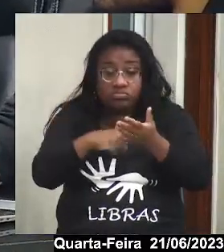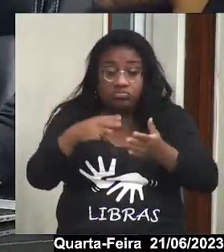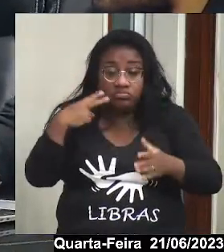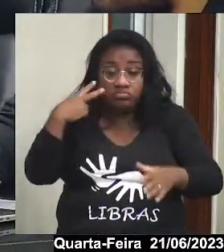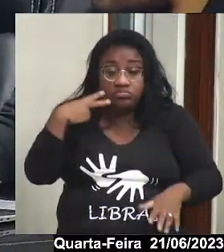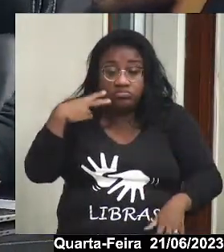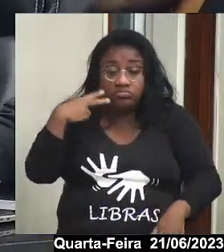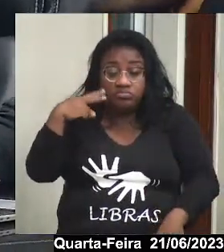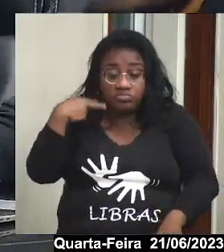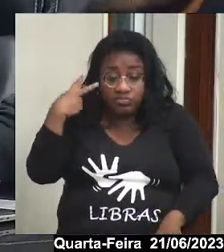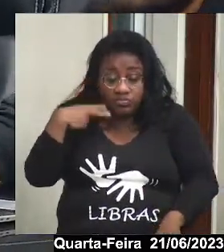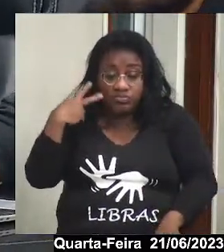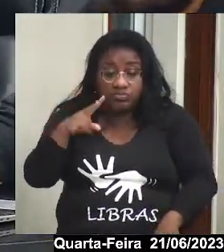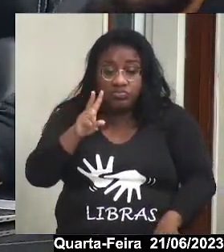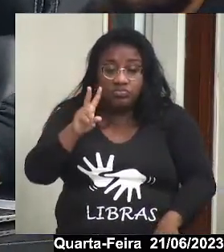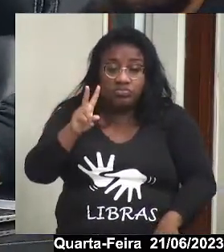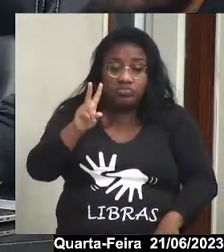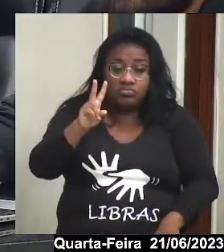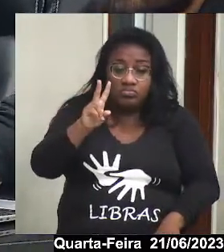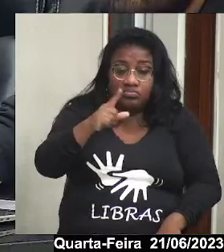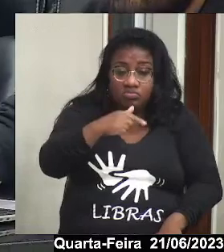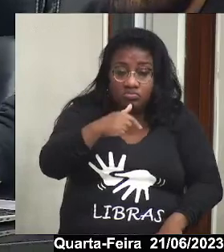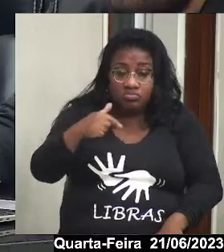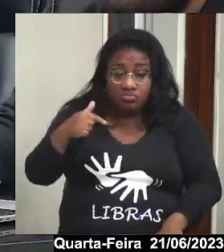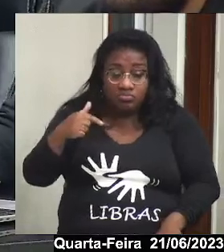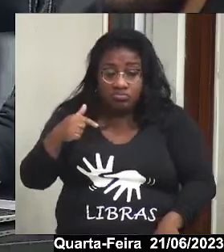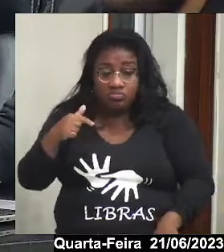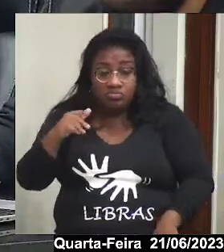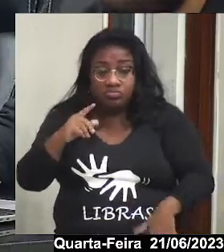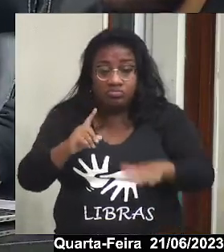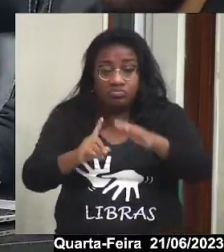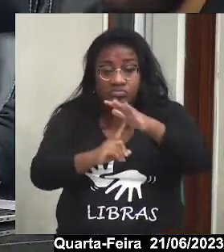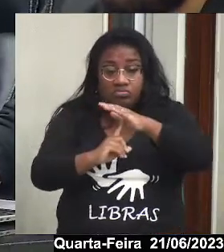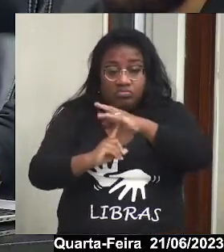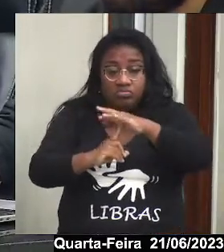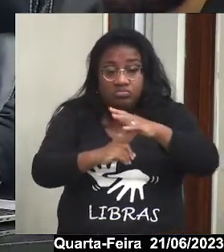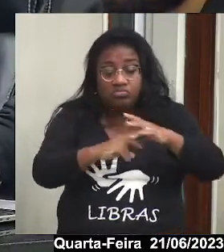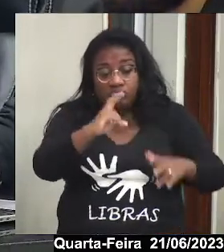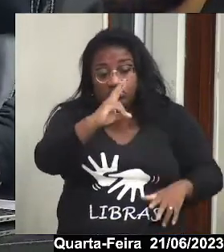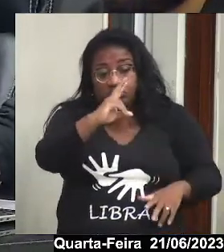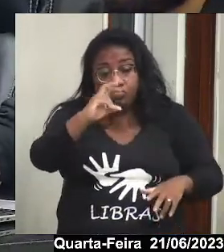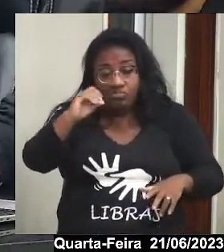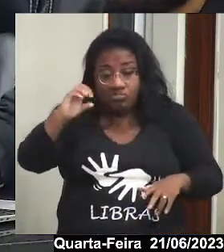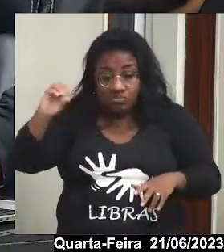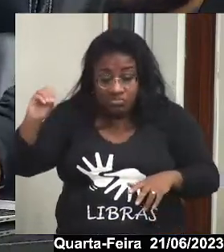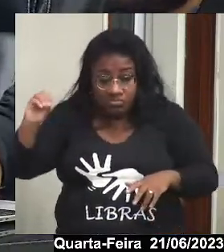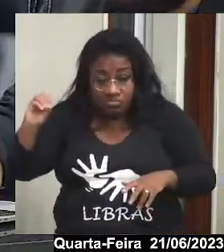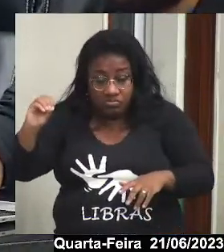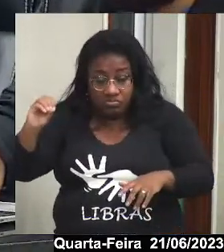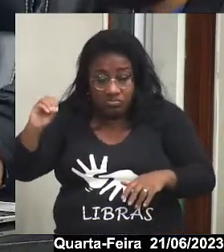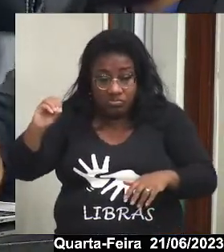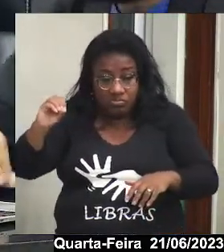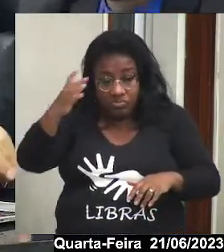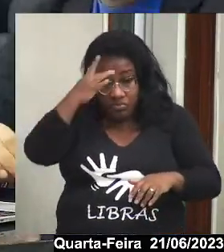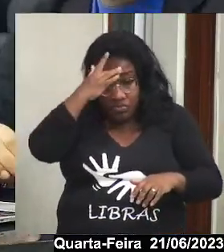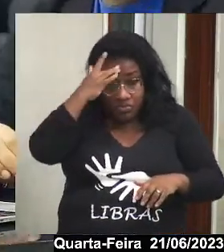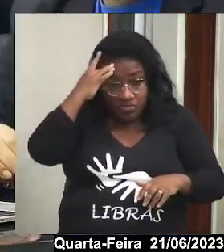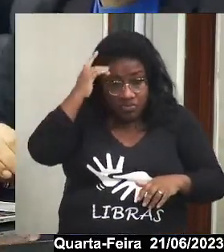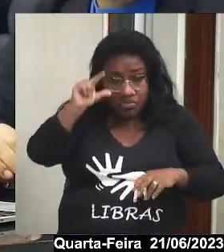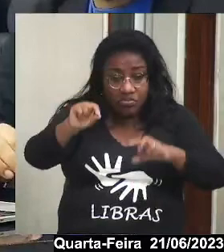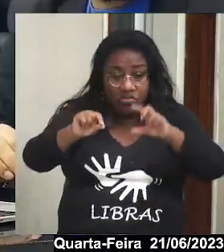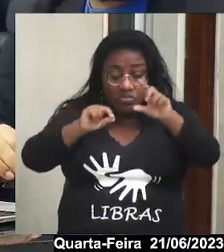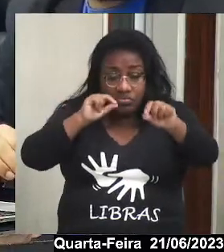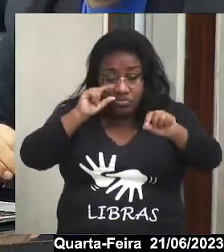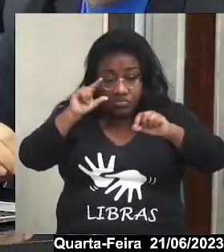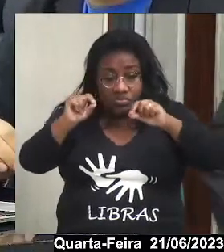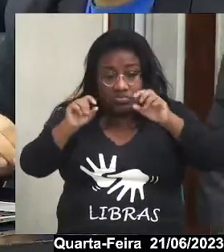vereadores para representar os 300 mil habitantes. Então, a feira tem 500 expositores e eles